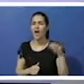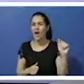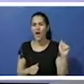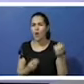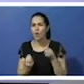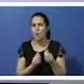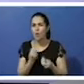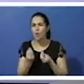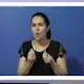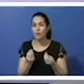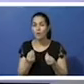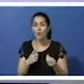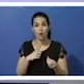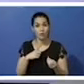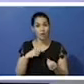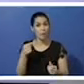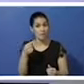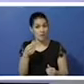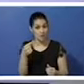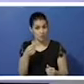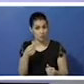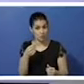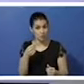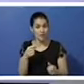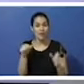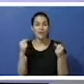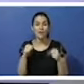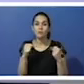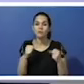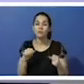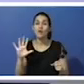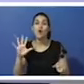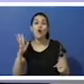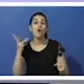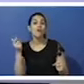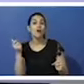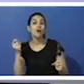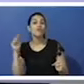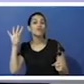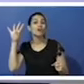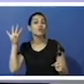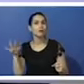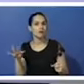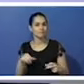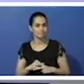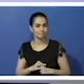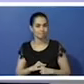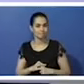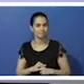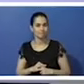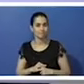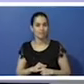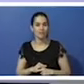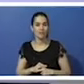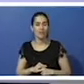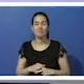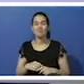como eu tenho conta de menos, né, eu tenho que ver se eu consigo fatorar. Às vezes não é possível fatorar.